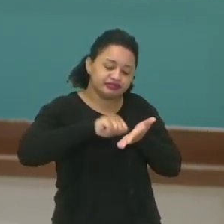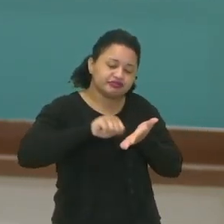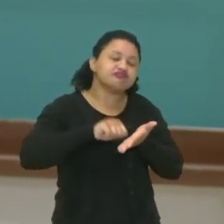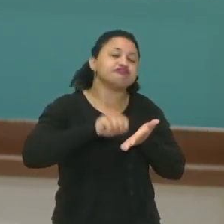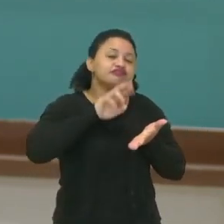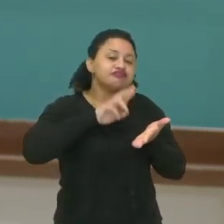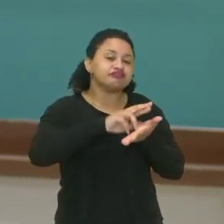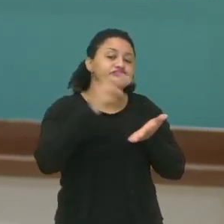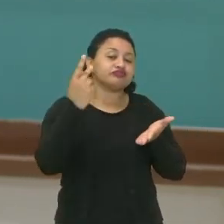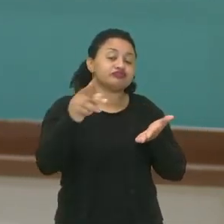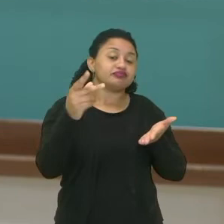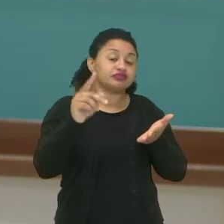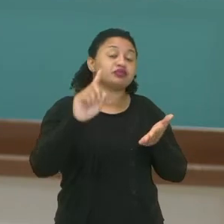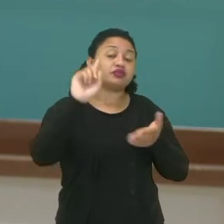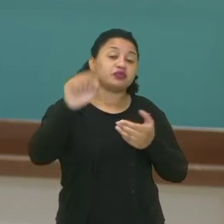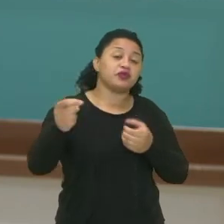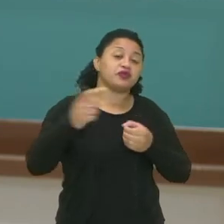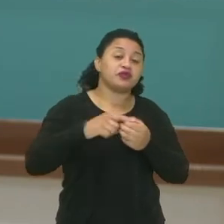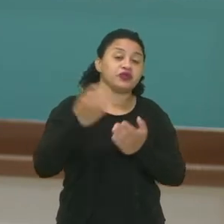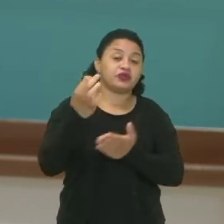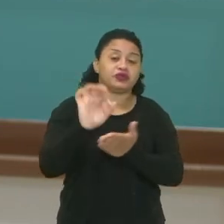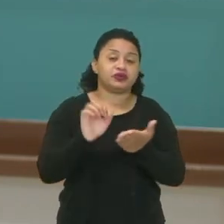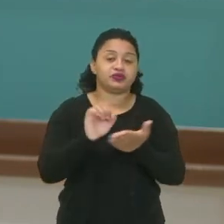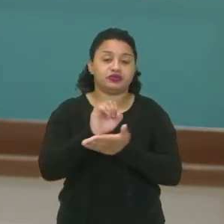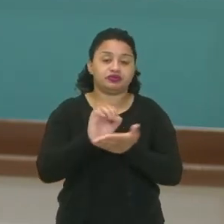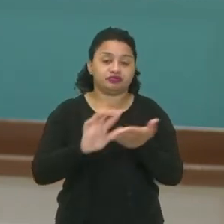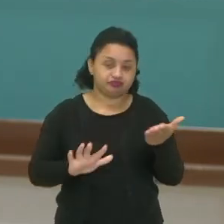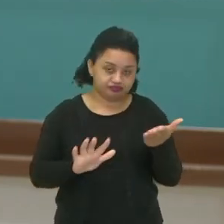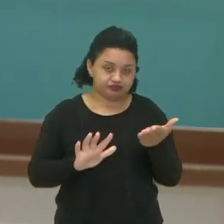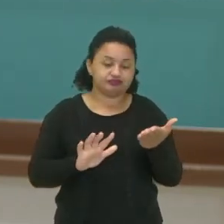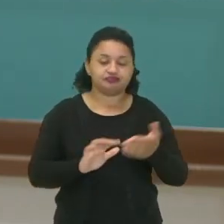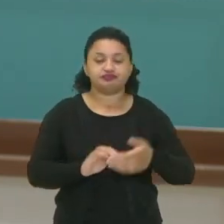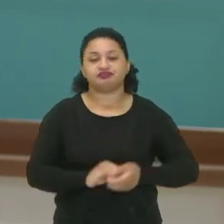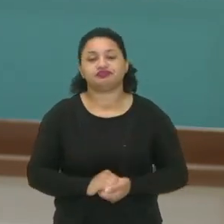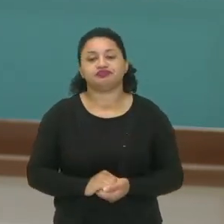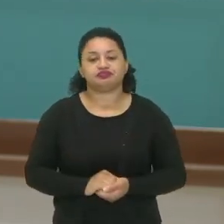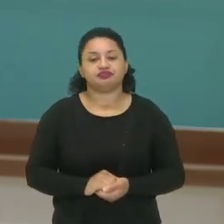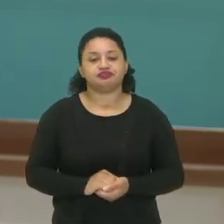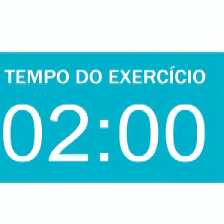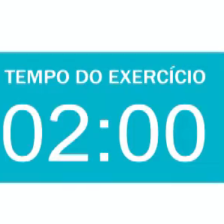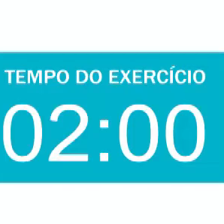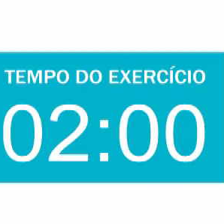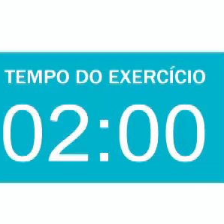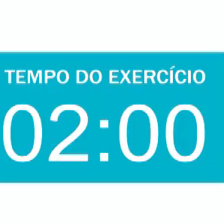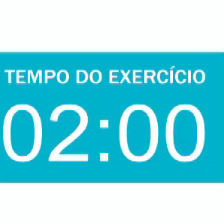sua resposta, e em seguida nós retornaremos então com uma resposta sugestiva, tá bom?